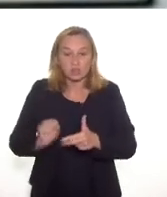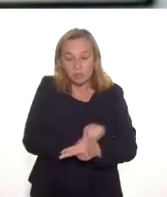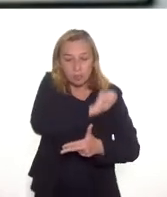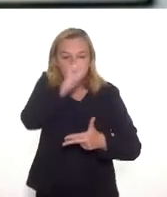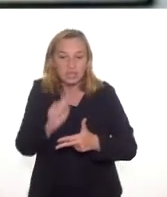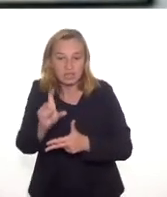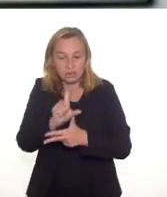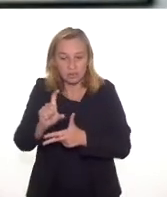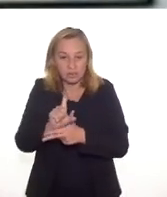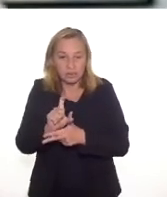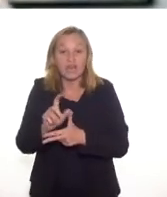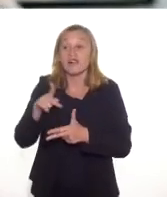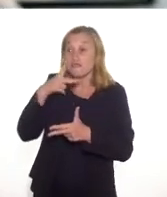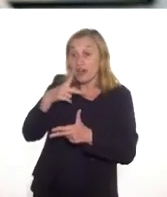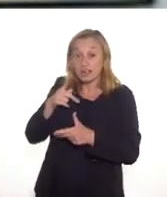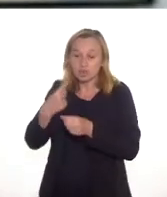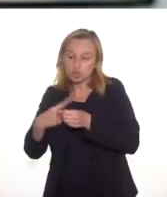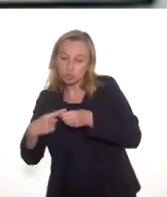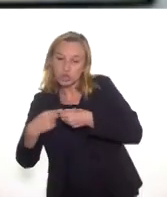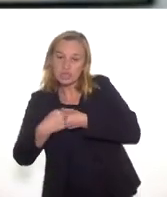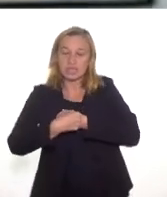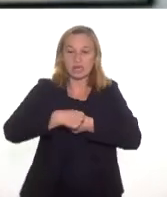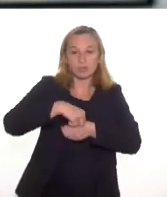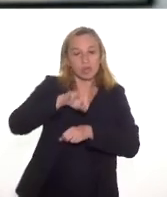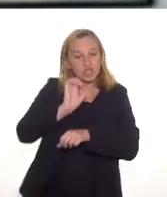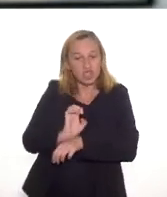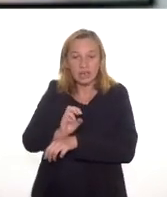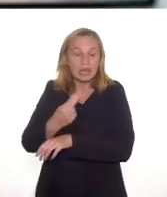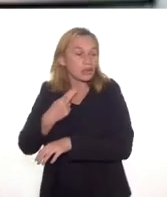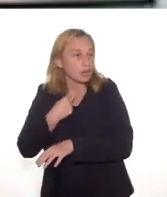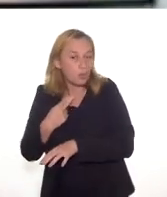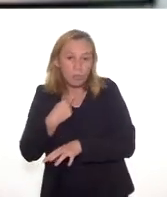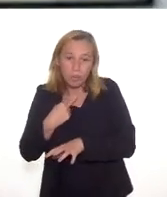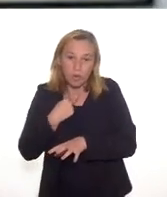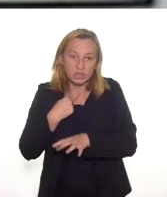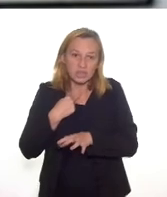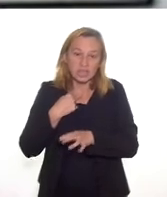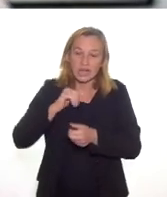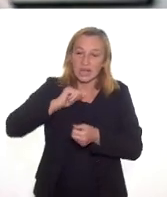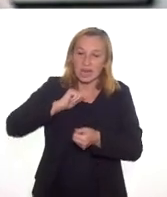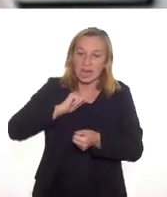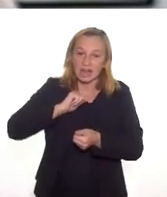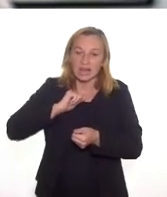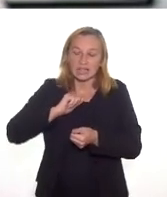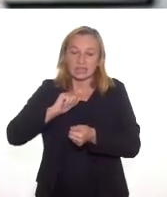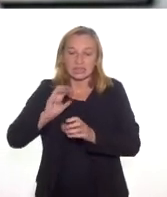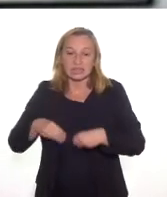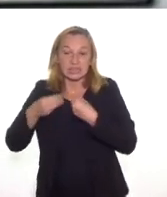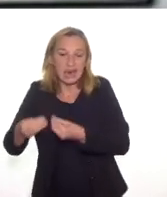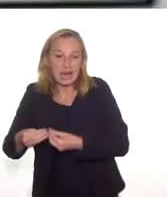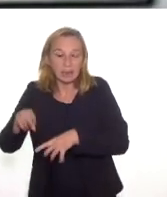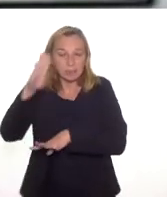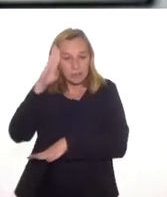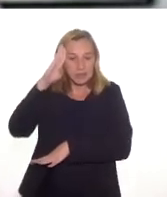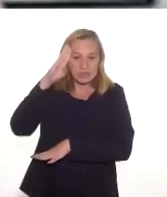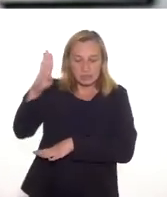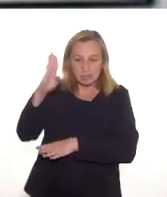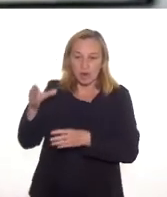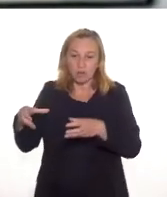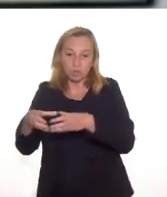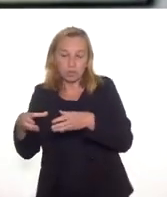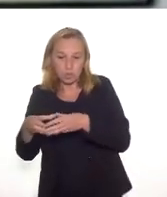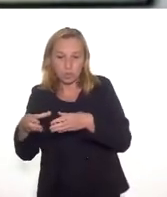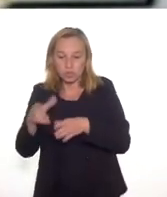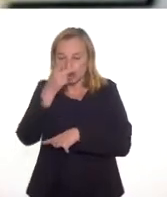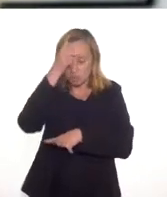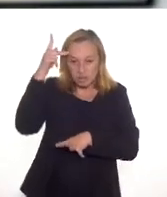fosse, dizendo que os municípios e estados não podem mais adotar prioridades conforme as suas idiossincrasias,